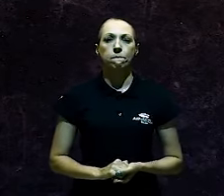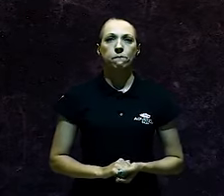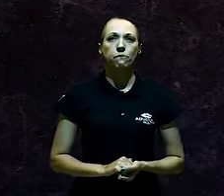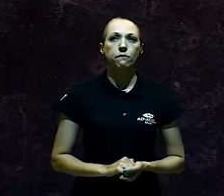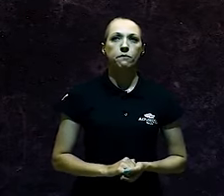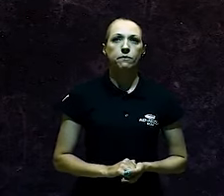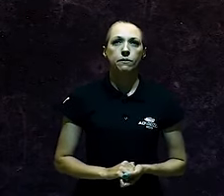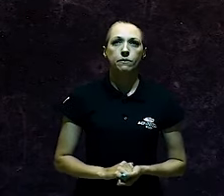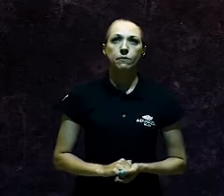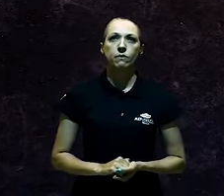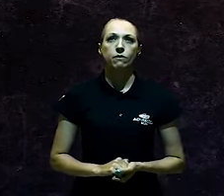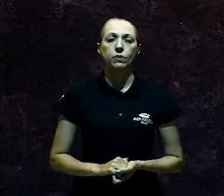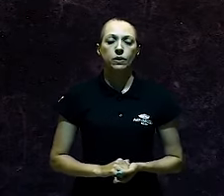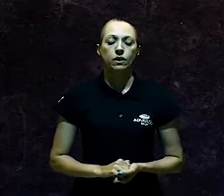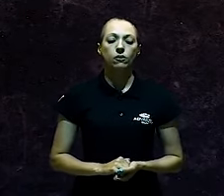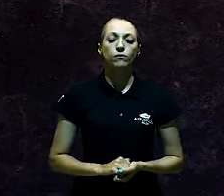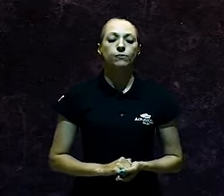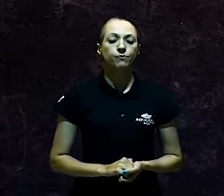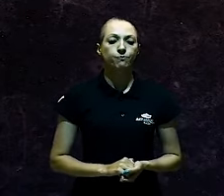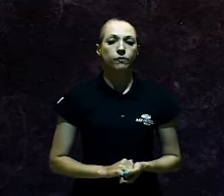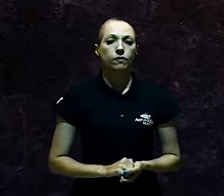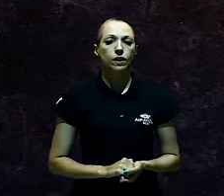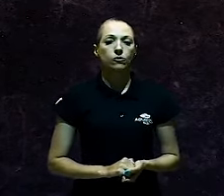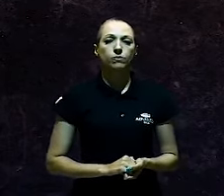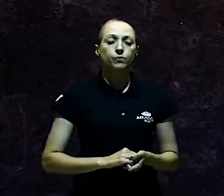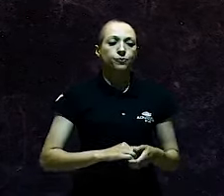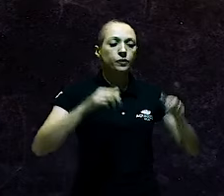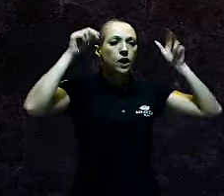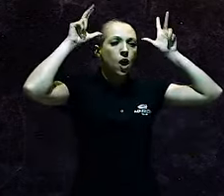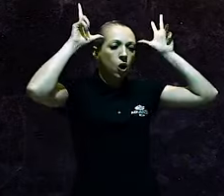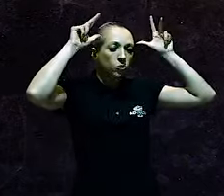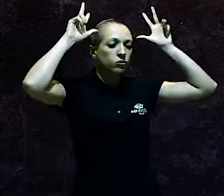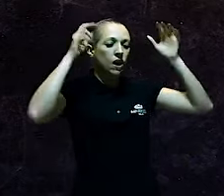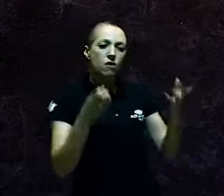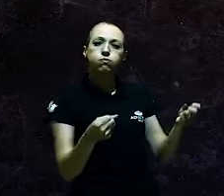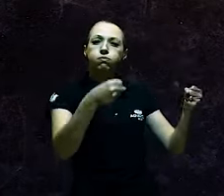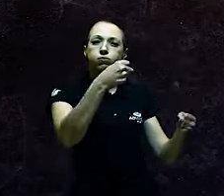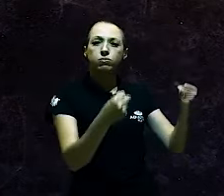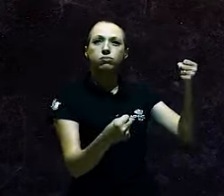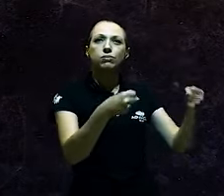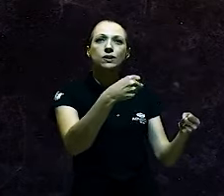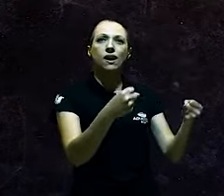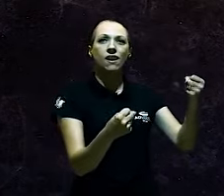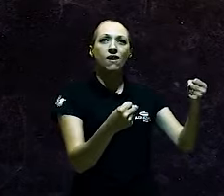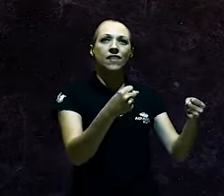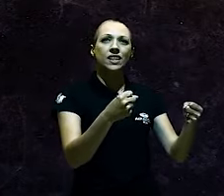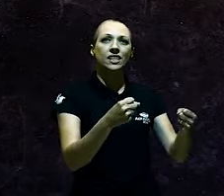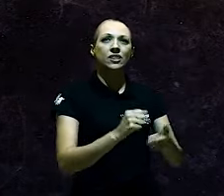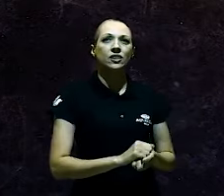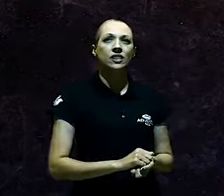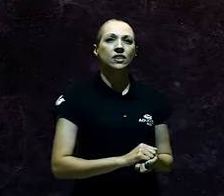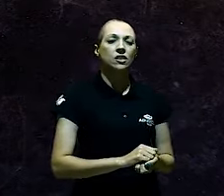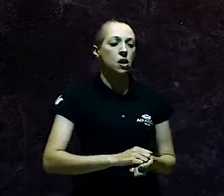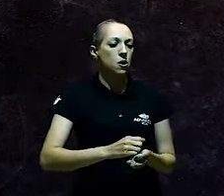dos açoites, o estrondo das rodas, o galope dos cavalos, e os carros vão saltando. Versículo 3. Os cavaleiros